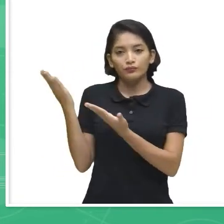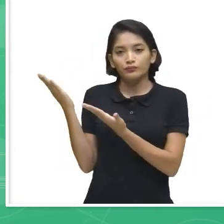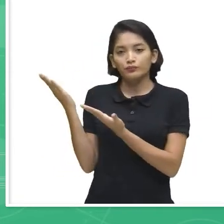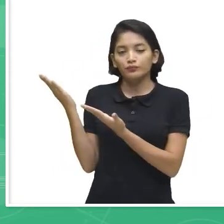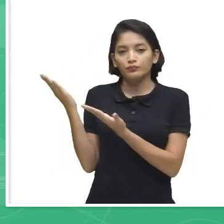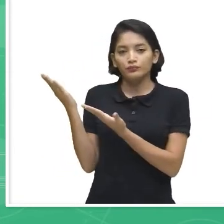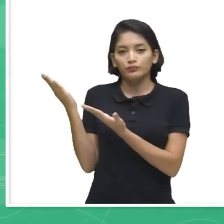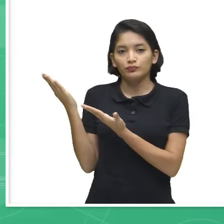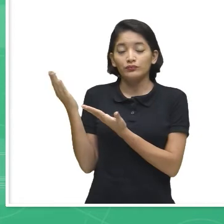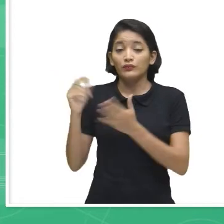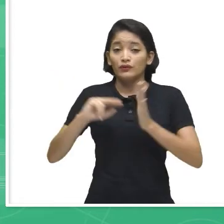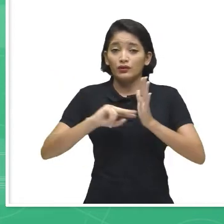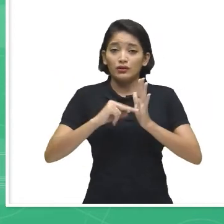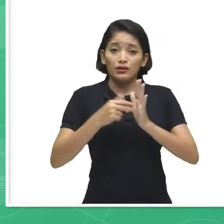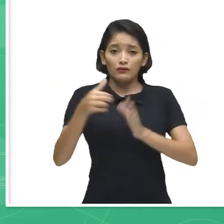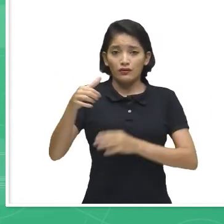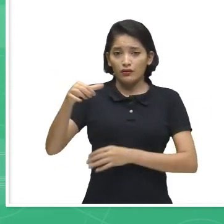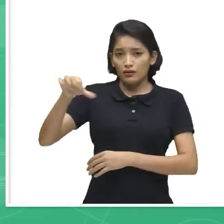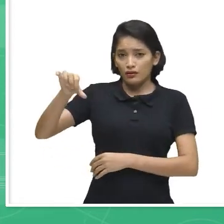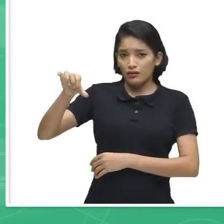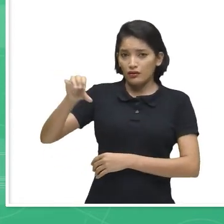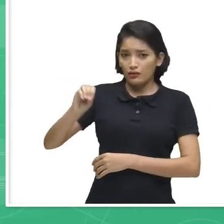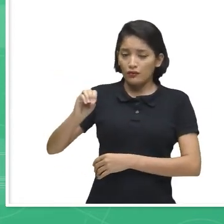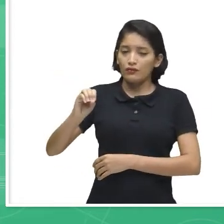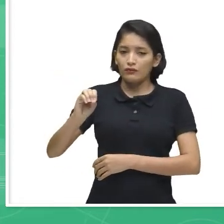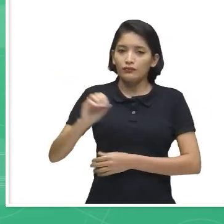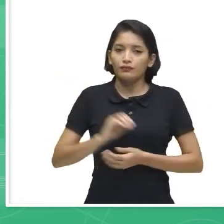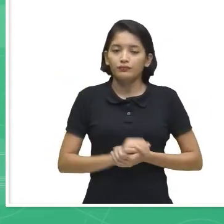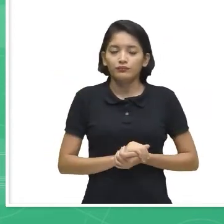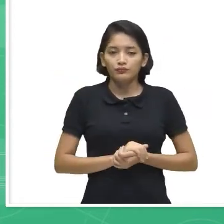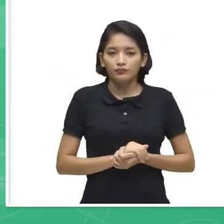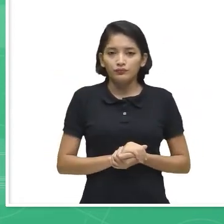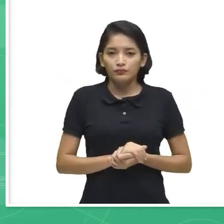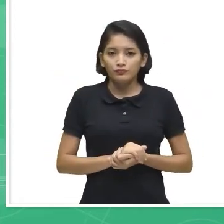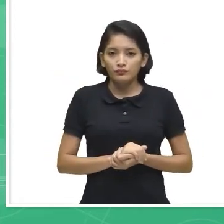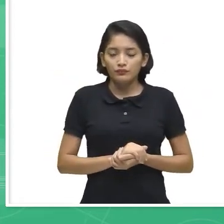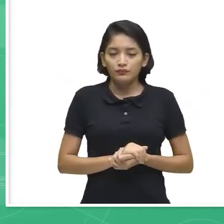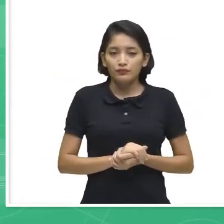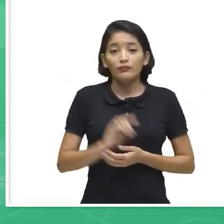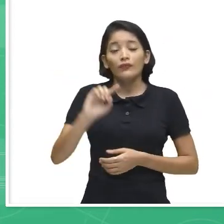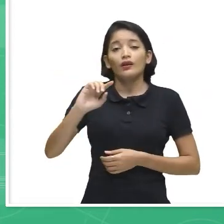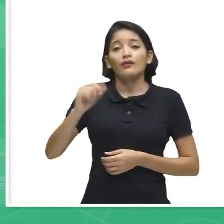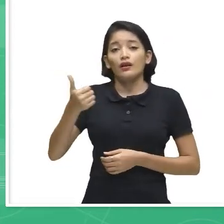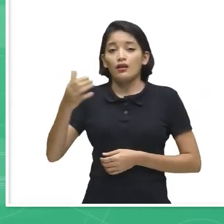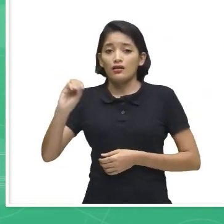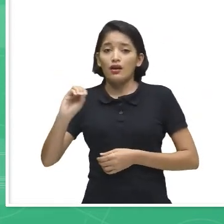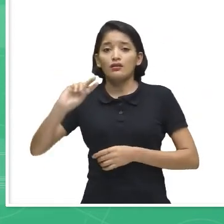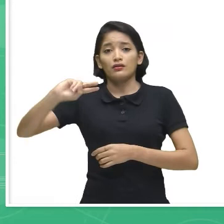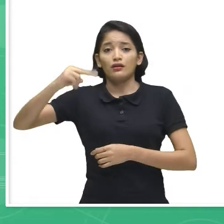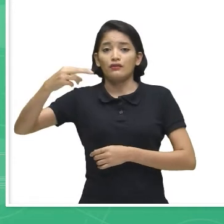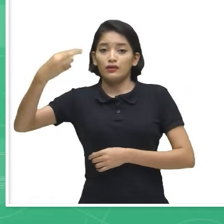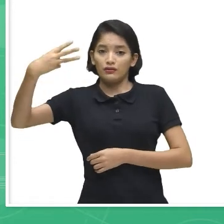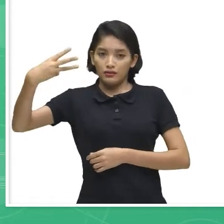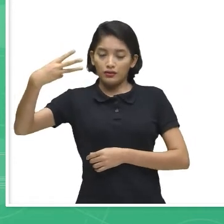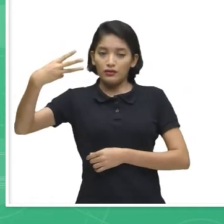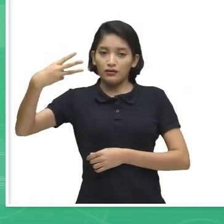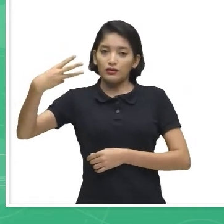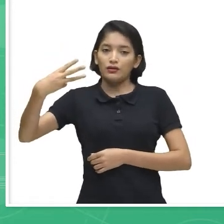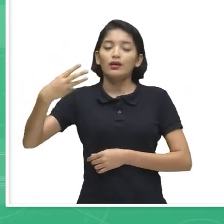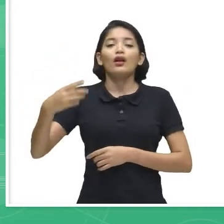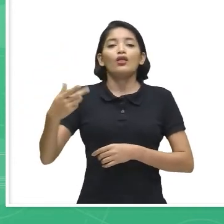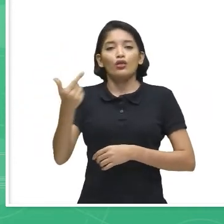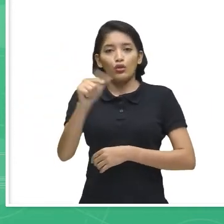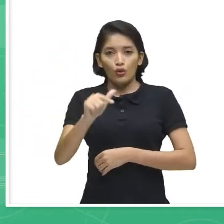deu 90. 10 elevado a 9 vezes 10 elevado a menos 6, 10 elevado a terceira. Repete a